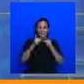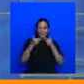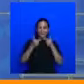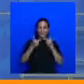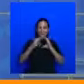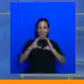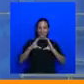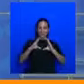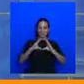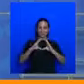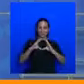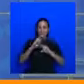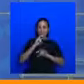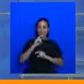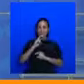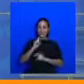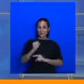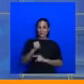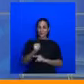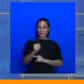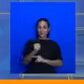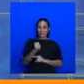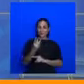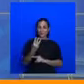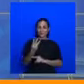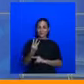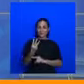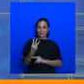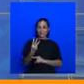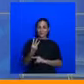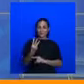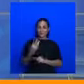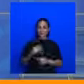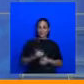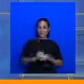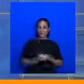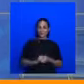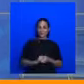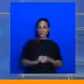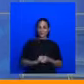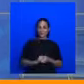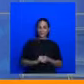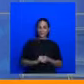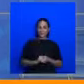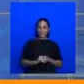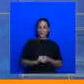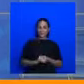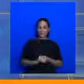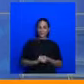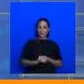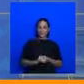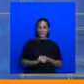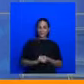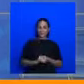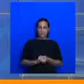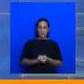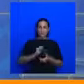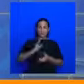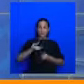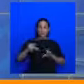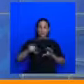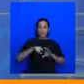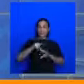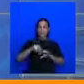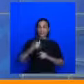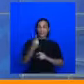Vem sorte, bola verde, 83. Verde, número 83. Já foram